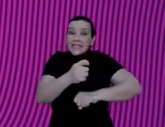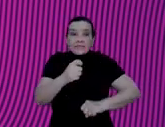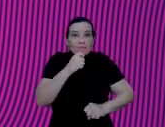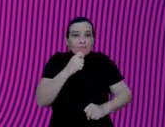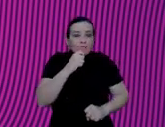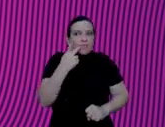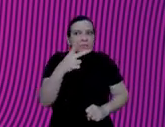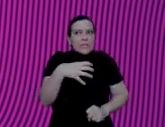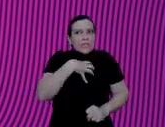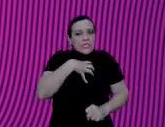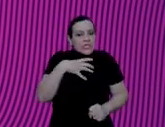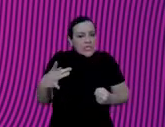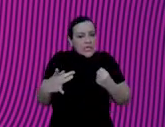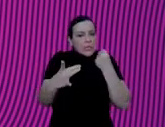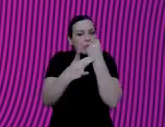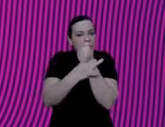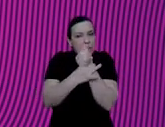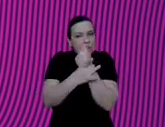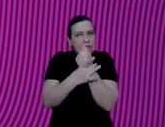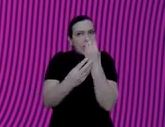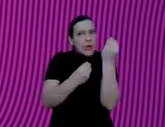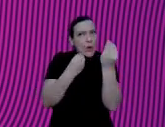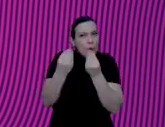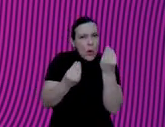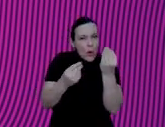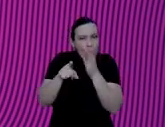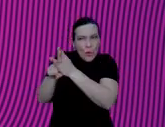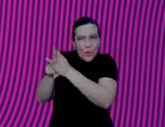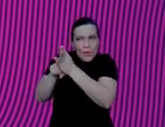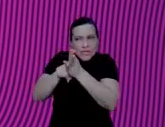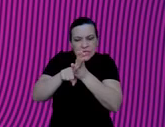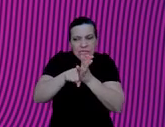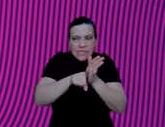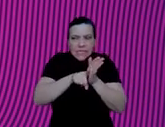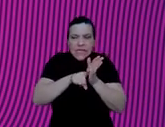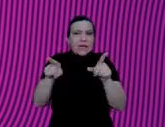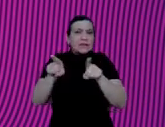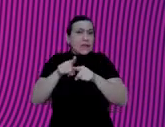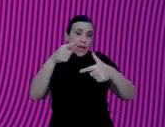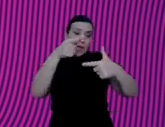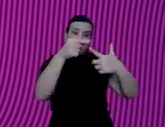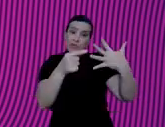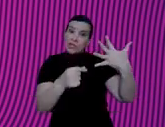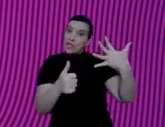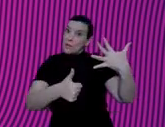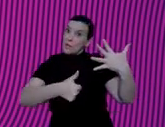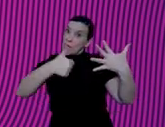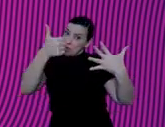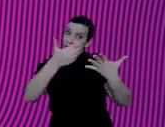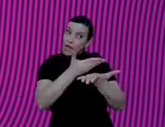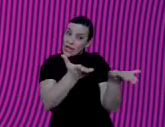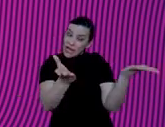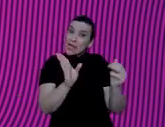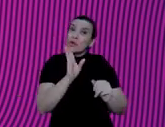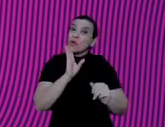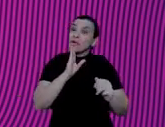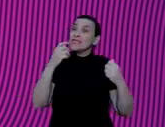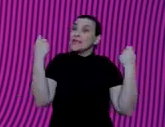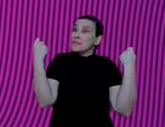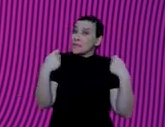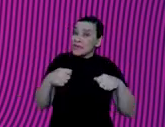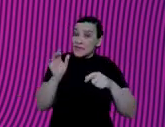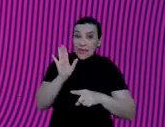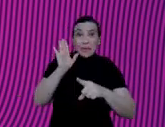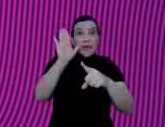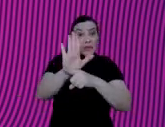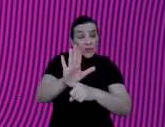desenvolvimento diagnóstico clínico, se elas não conhecerem as alternativas melhores que a gente tem hoje para o tratamento da cefaleia, a gente certamente não